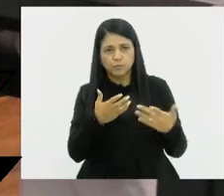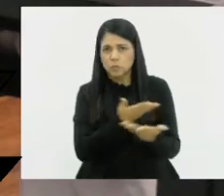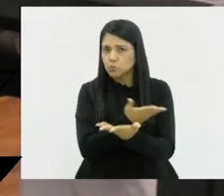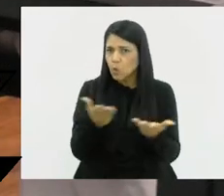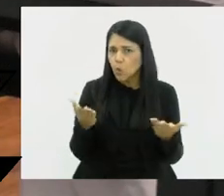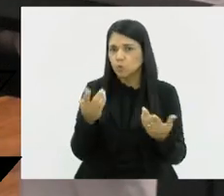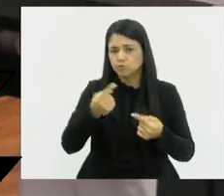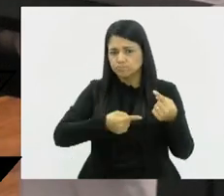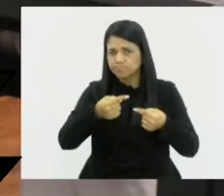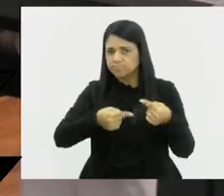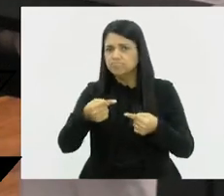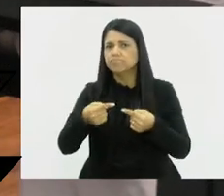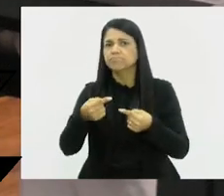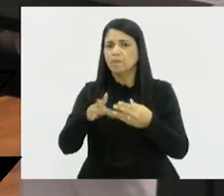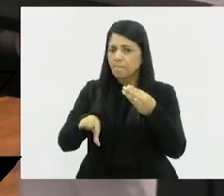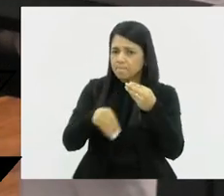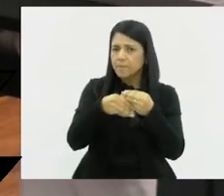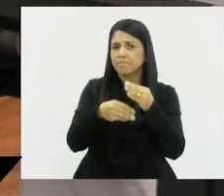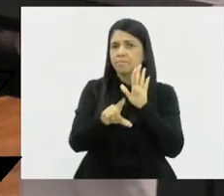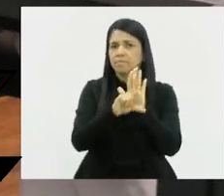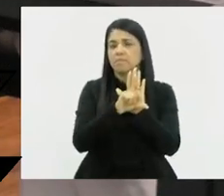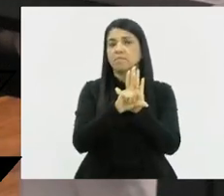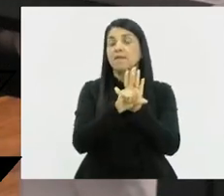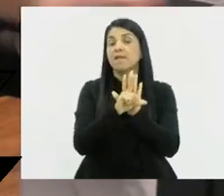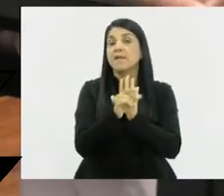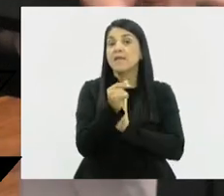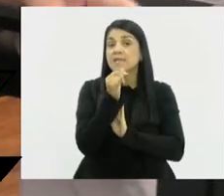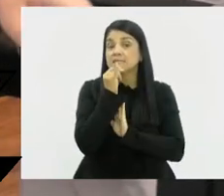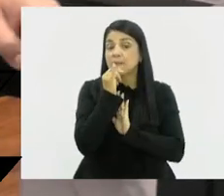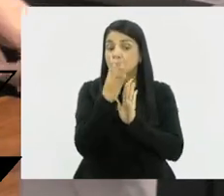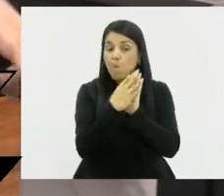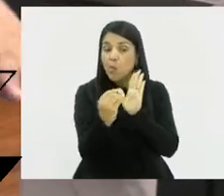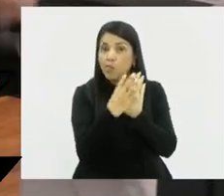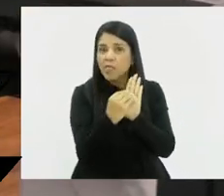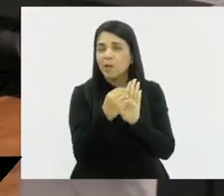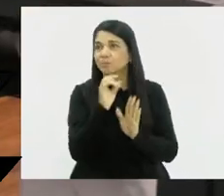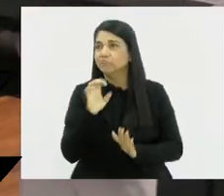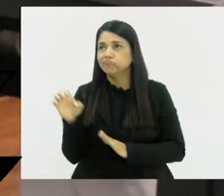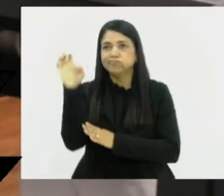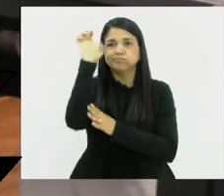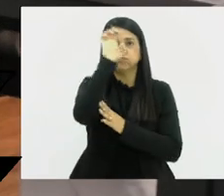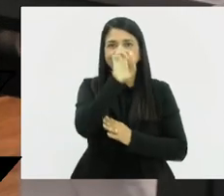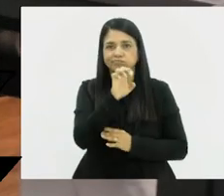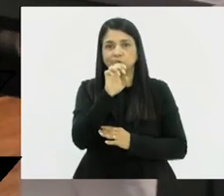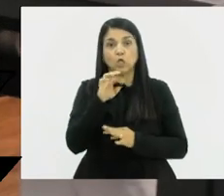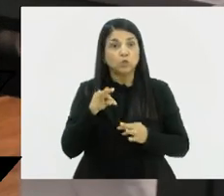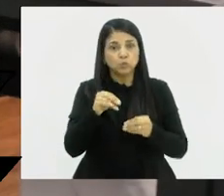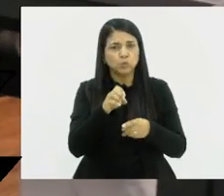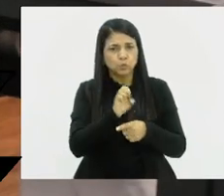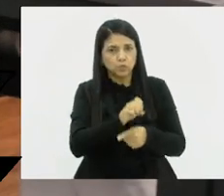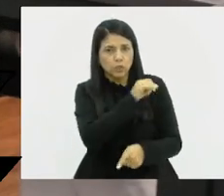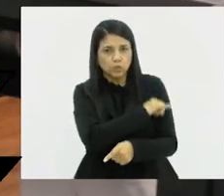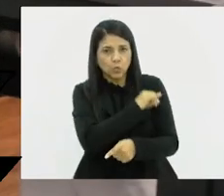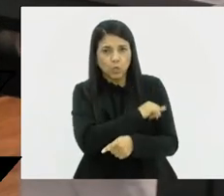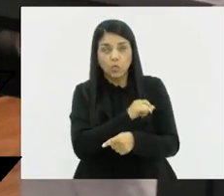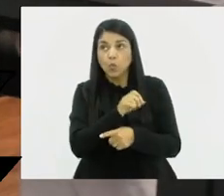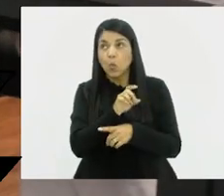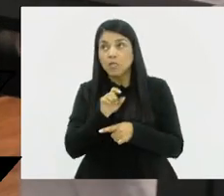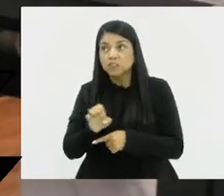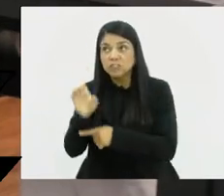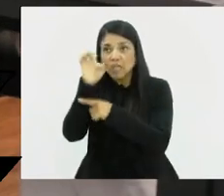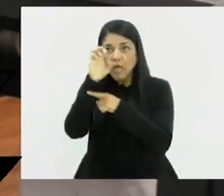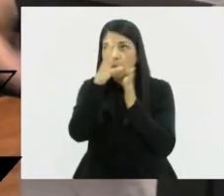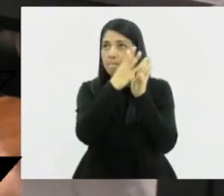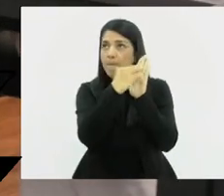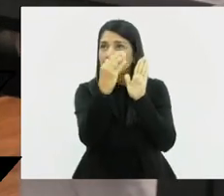para a gente fazer algo que realmente seja exemplo para os demais estados. Tudo que o Rio de Janeiro faz, os outros estados estão